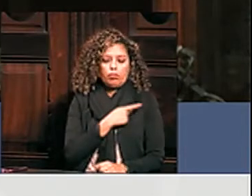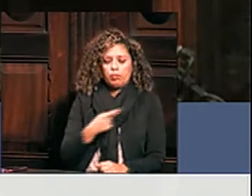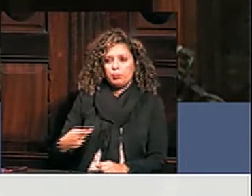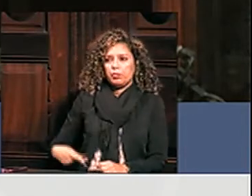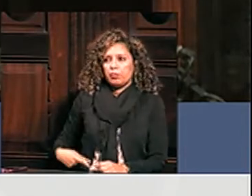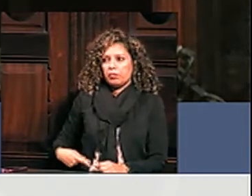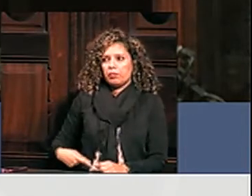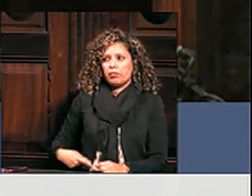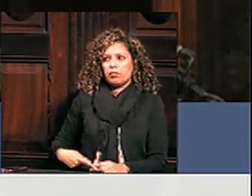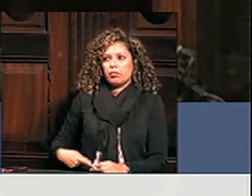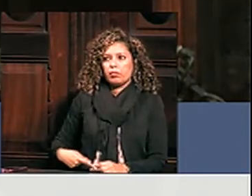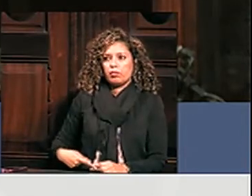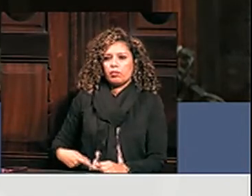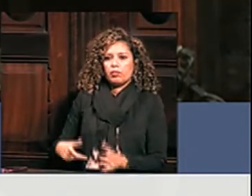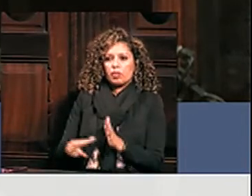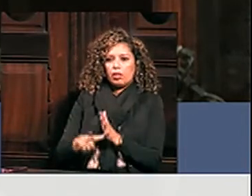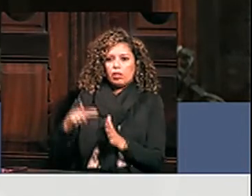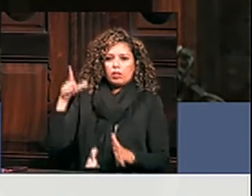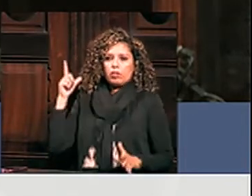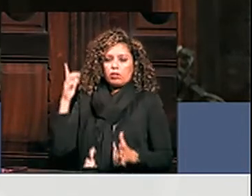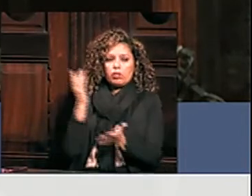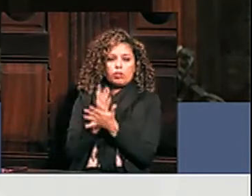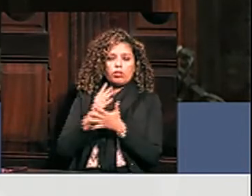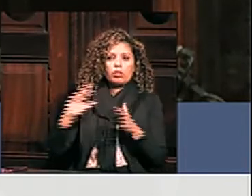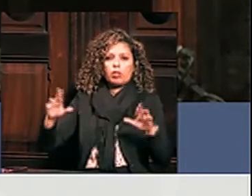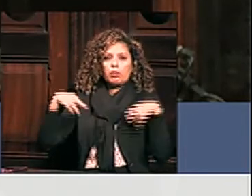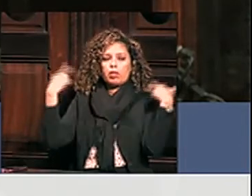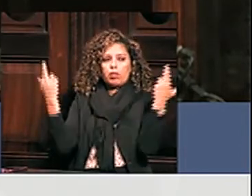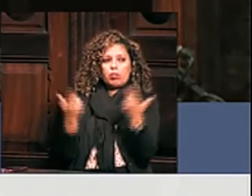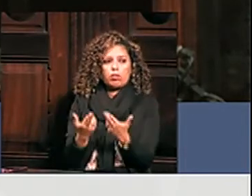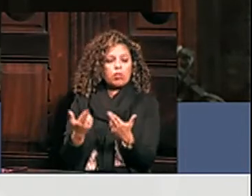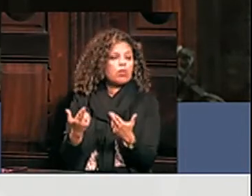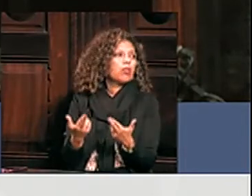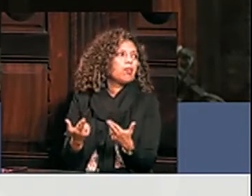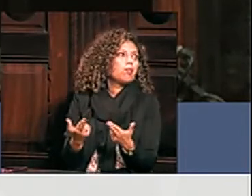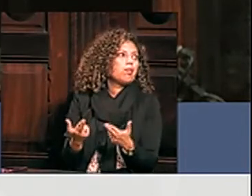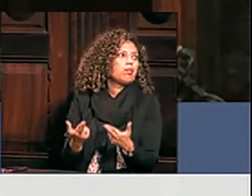Presidência, antes de encerrar a presente sessão,